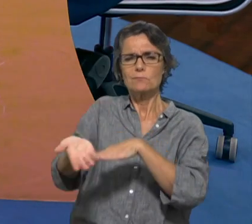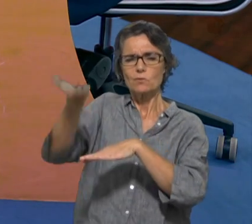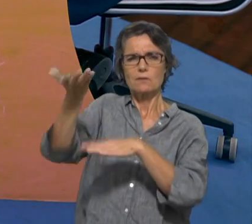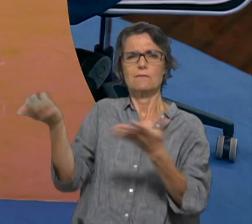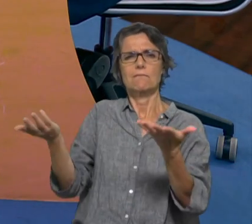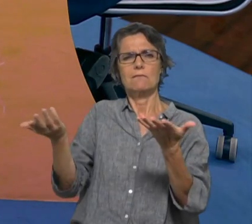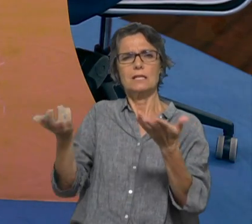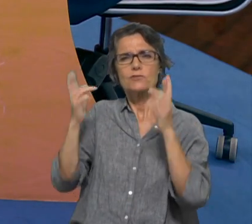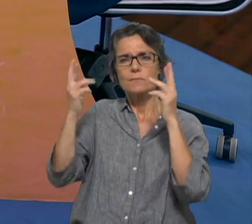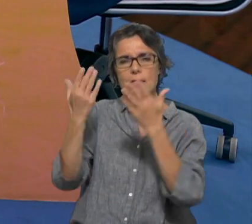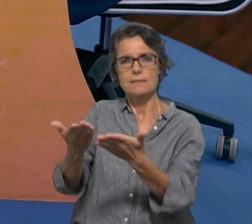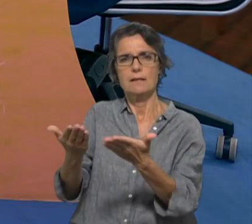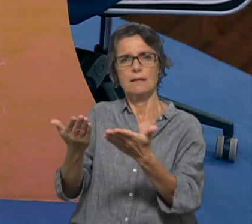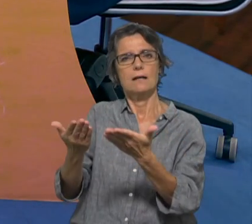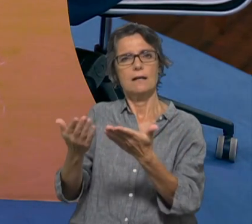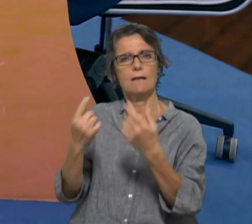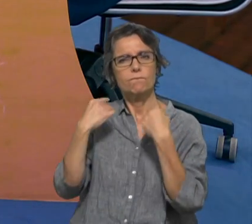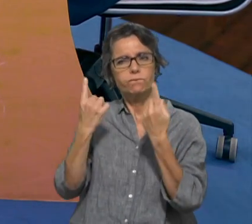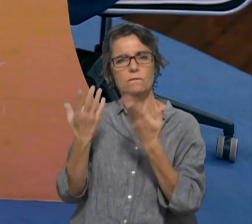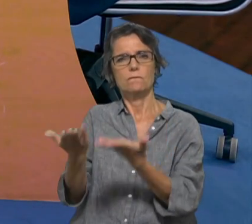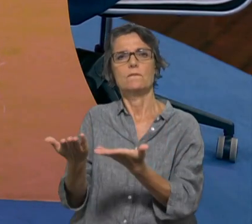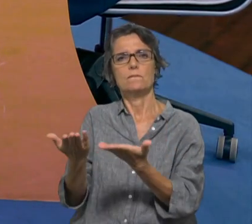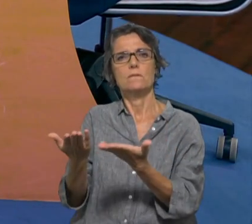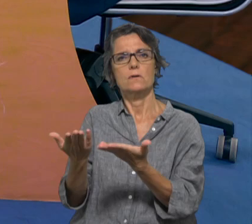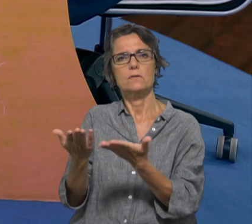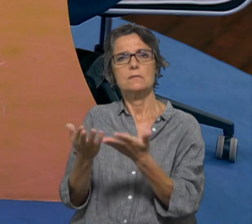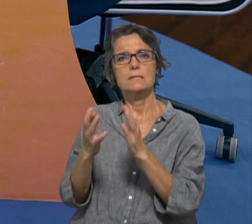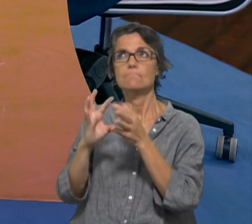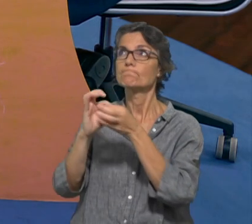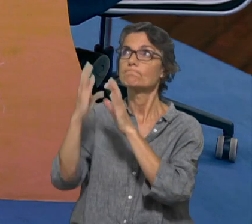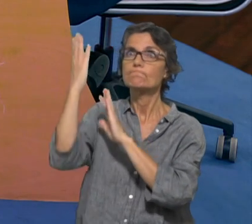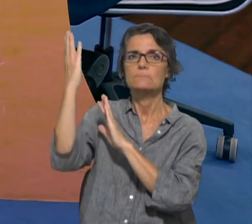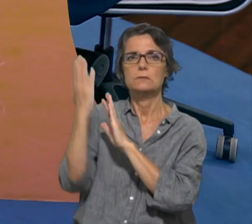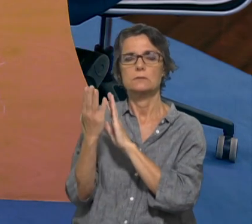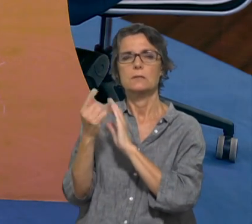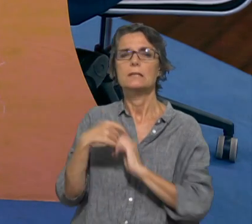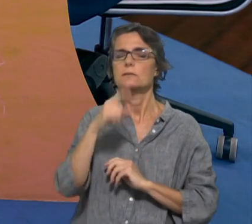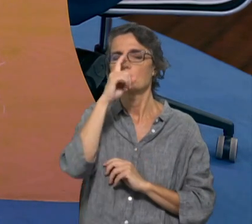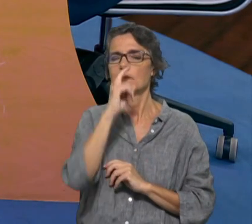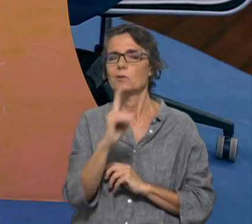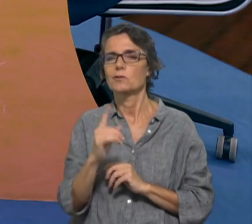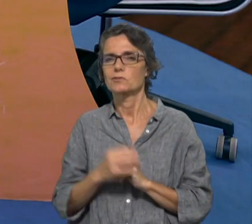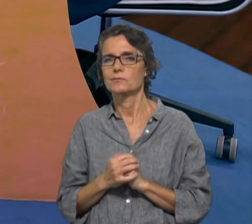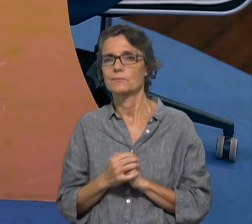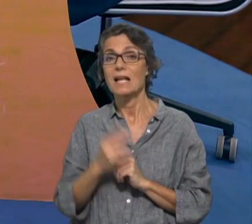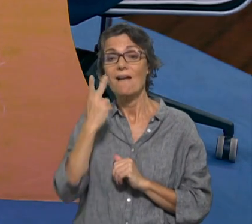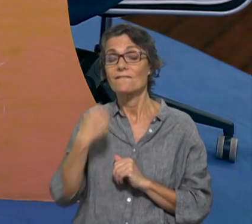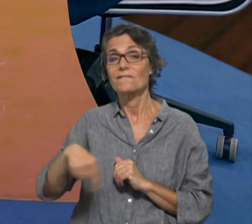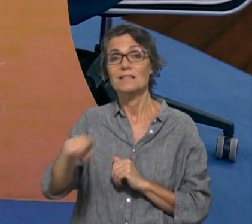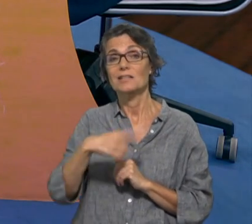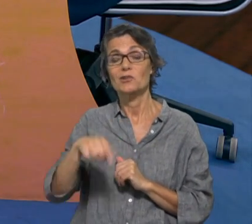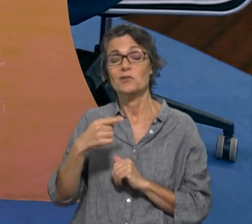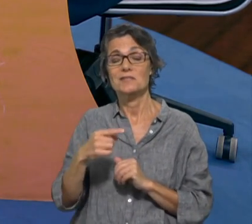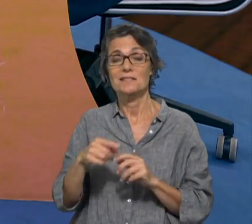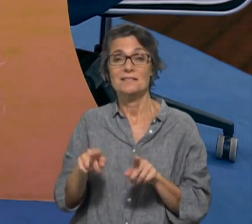esta liberdade. O Senhor há de agir na história. Este texto recorda-me a mim muito que, na verdade, a nossa vida é adventícia.